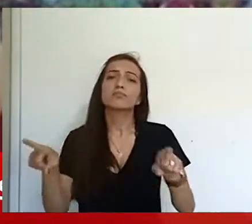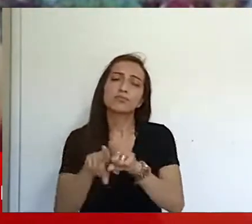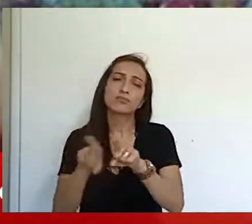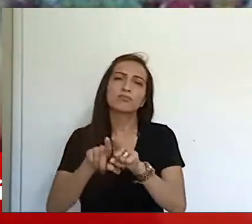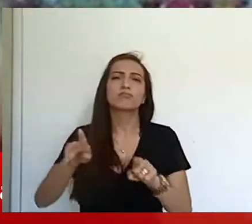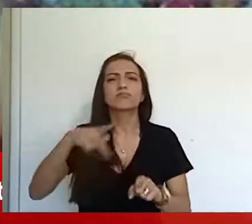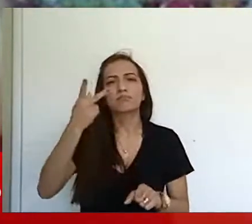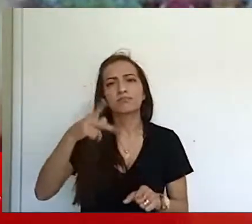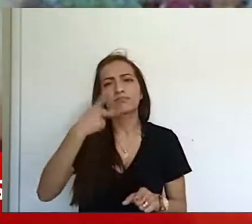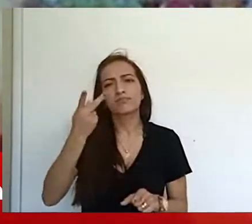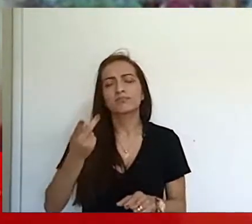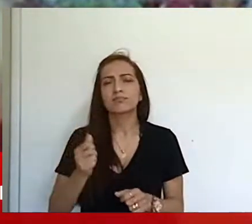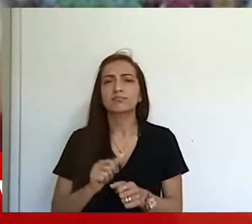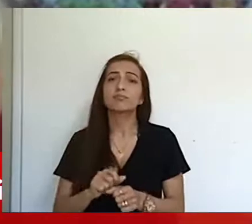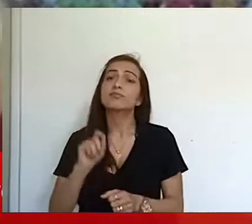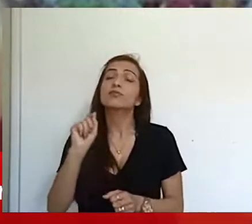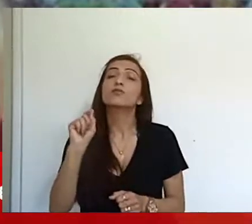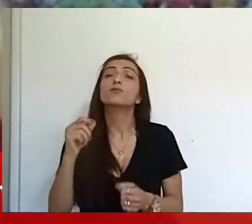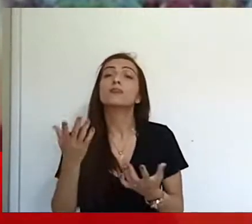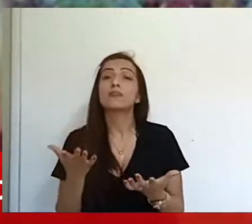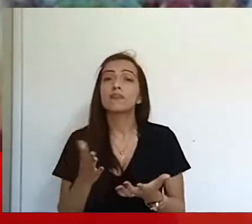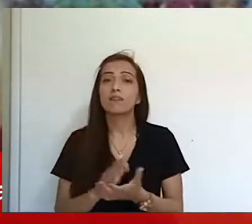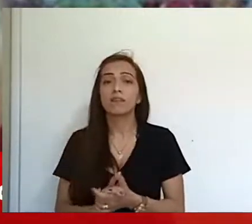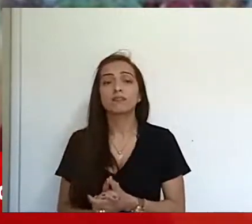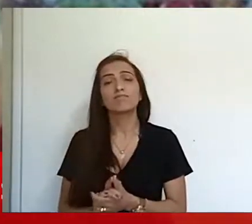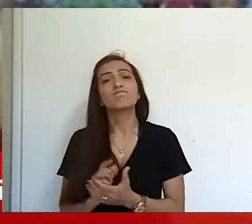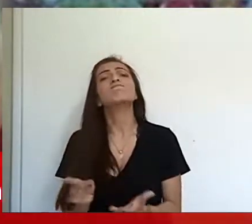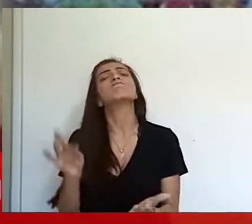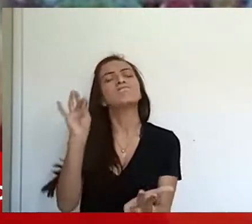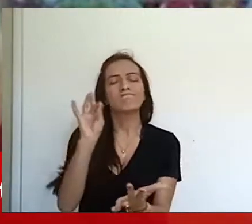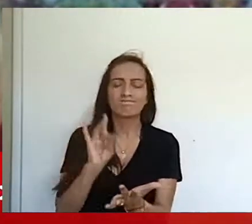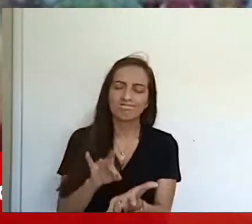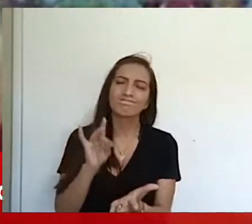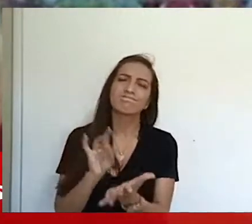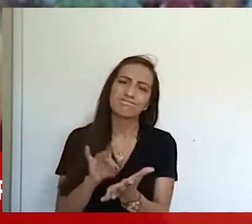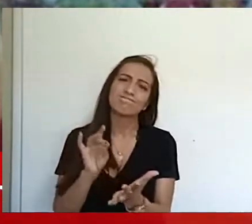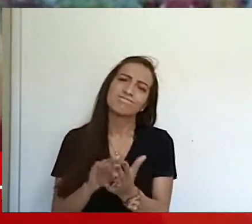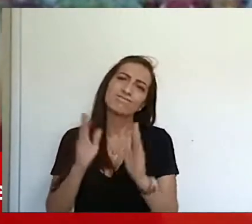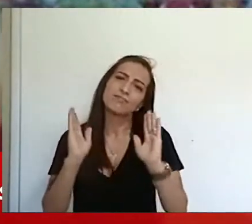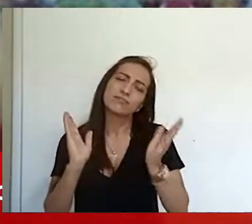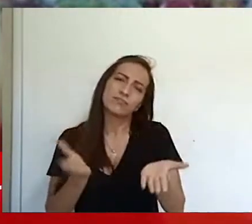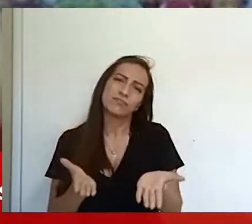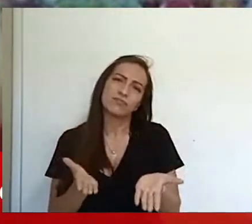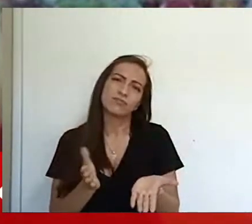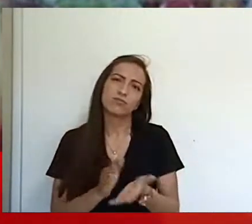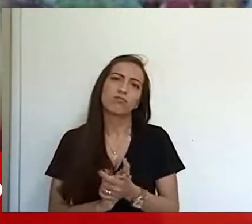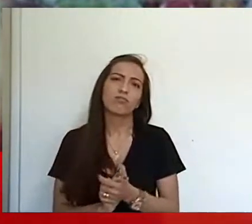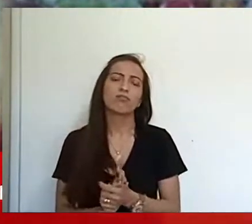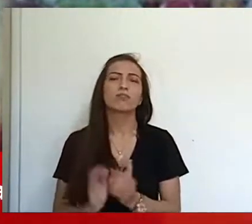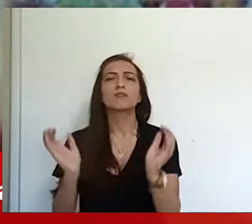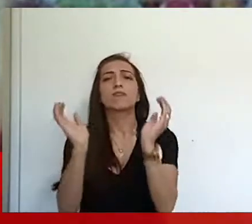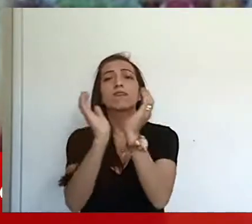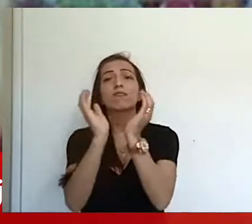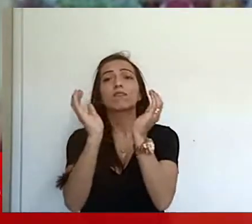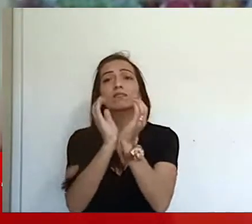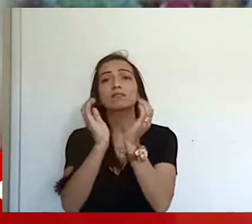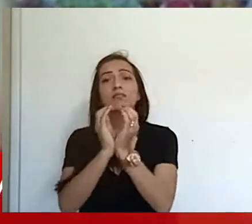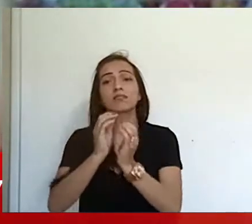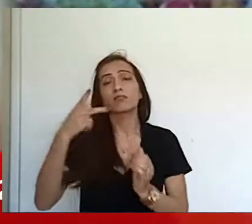mais evidente agora. Então, na LEDOC aqui de Planaltina, então foi criado